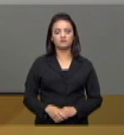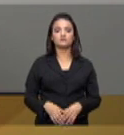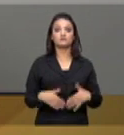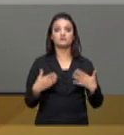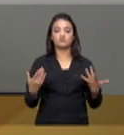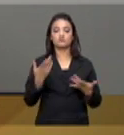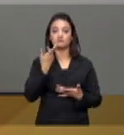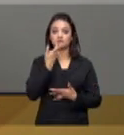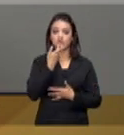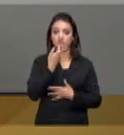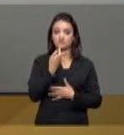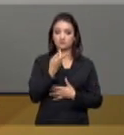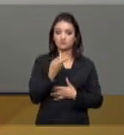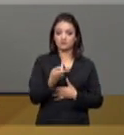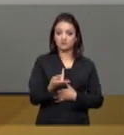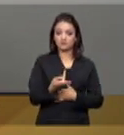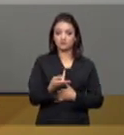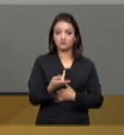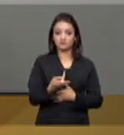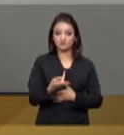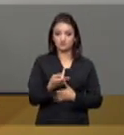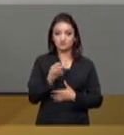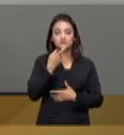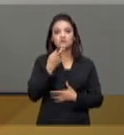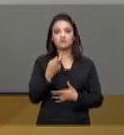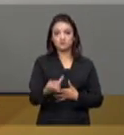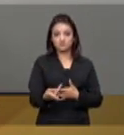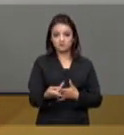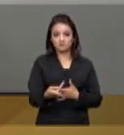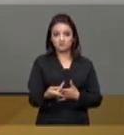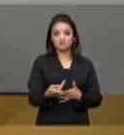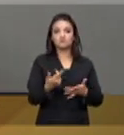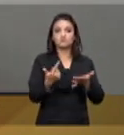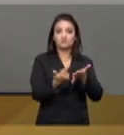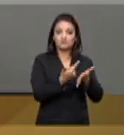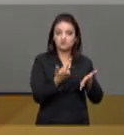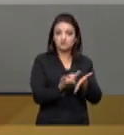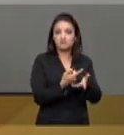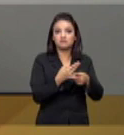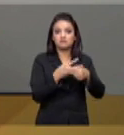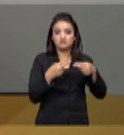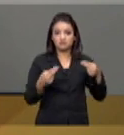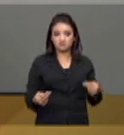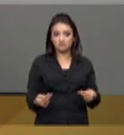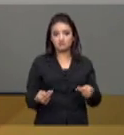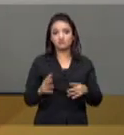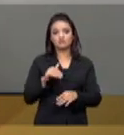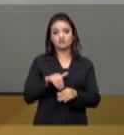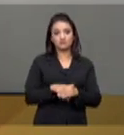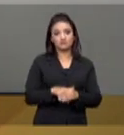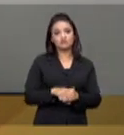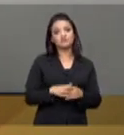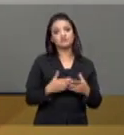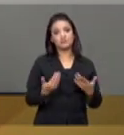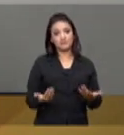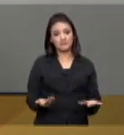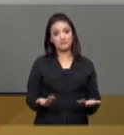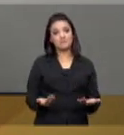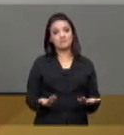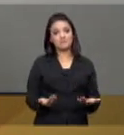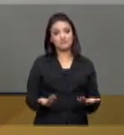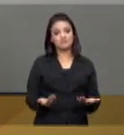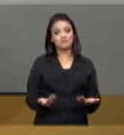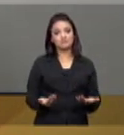tributária não interpretada nos votos majoritários não constitui realmente a